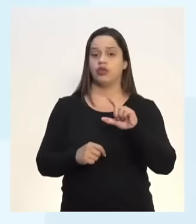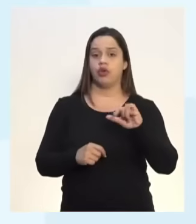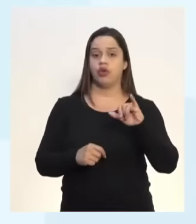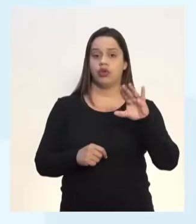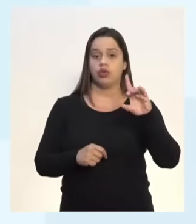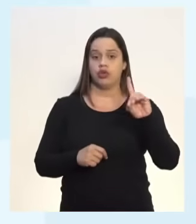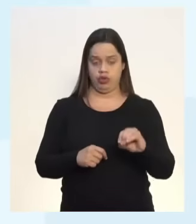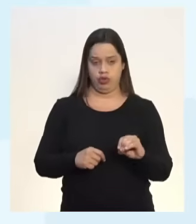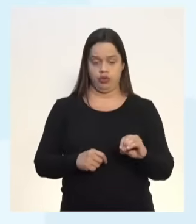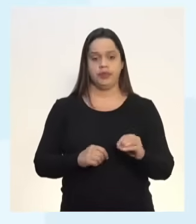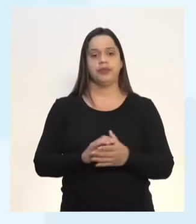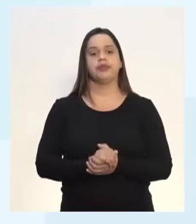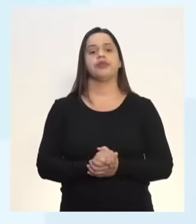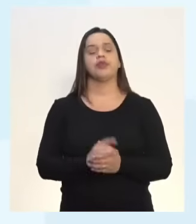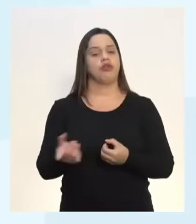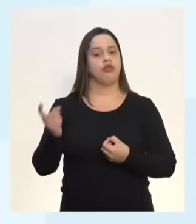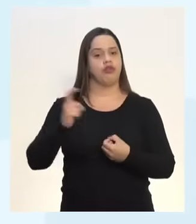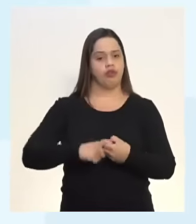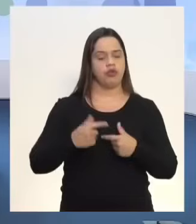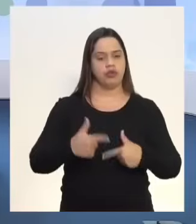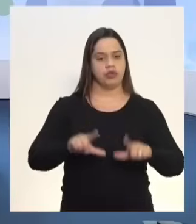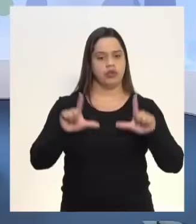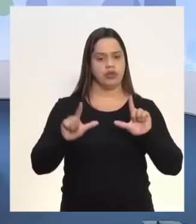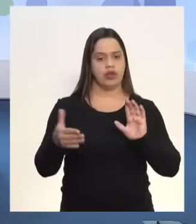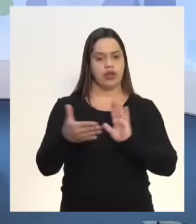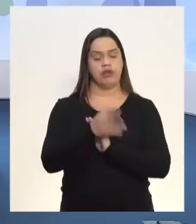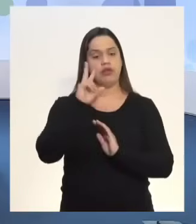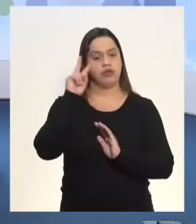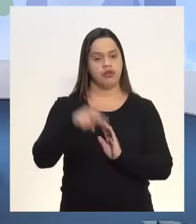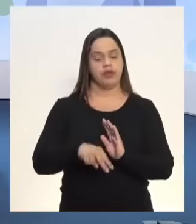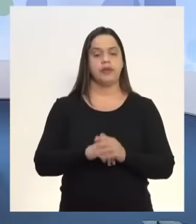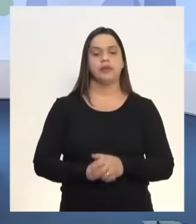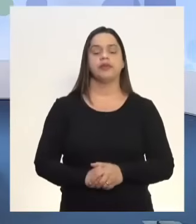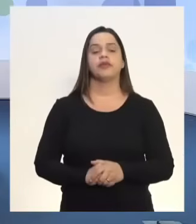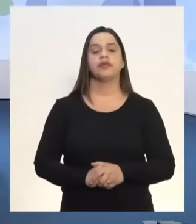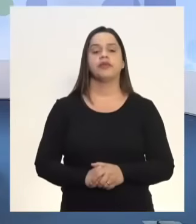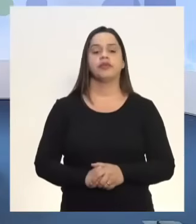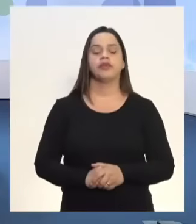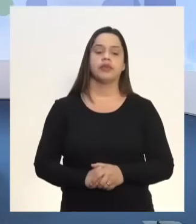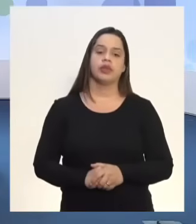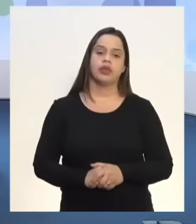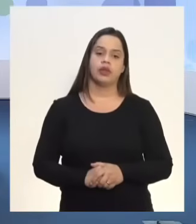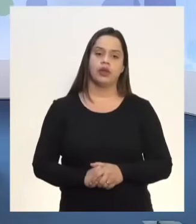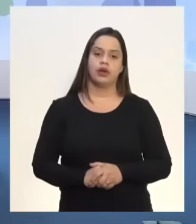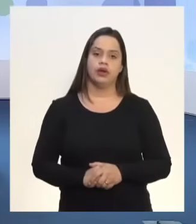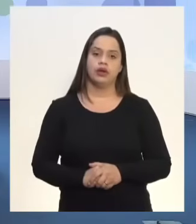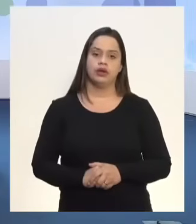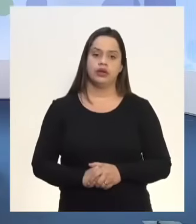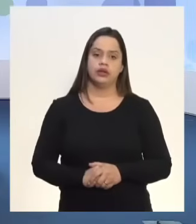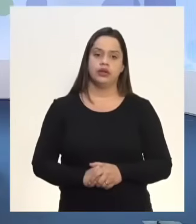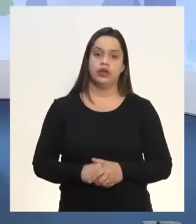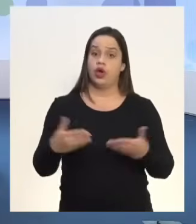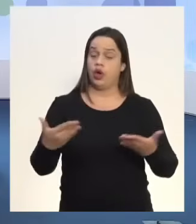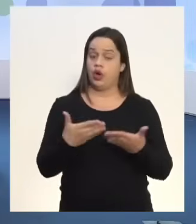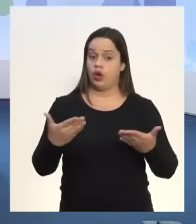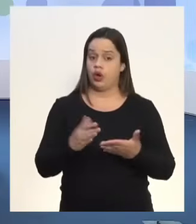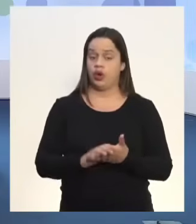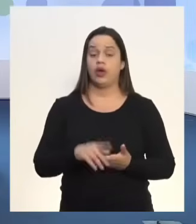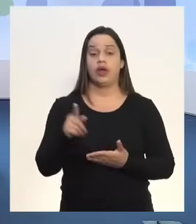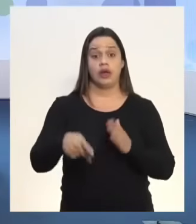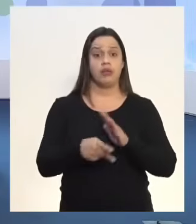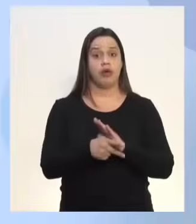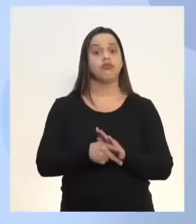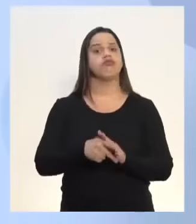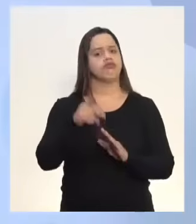de Platão. Vou voltar aqui, vou até pedir para o diretor colocar de novo no cubo. O cubo eu garanto que é um poliedro